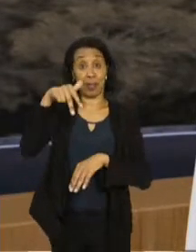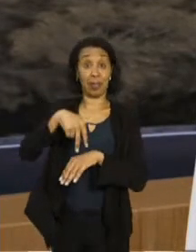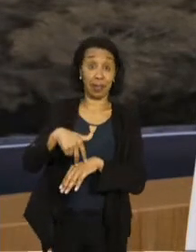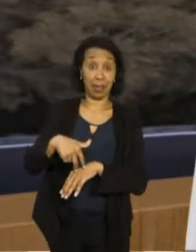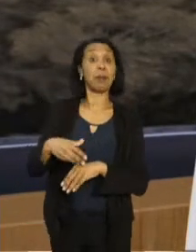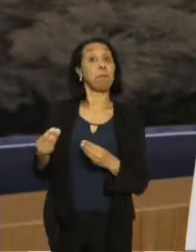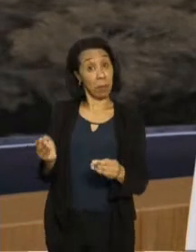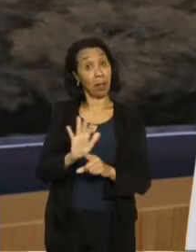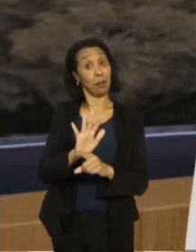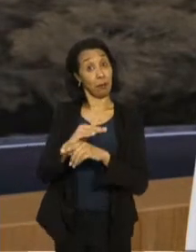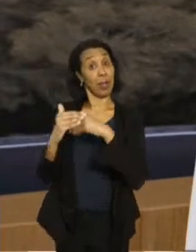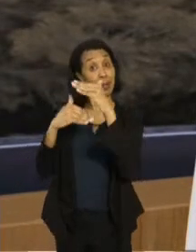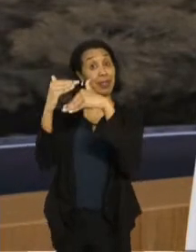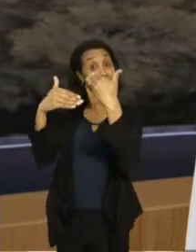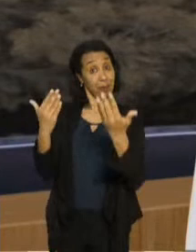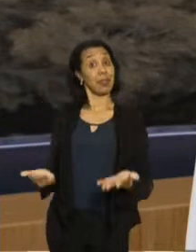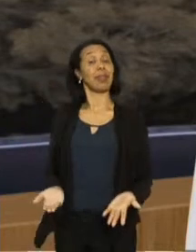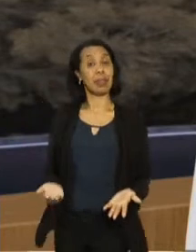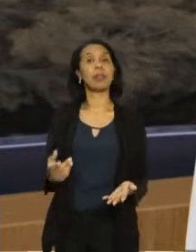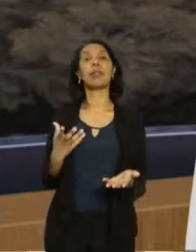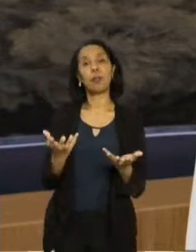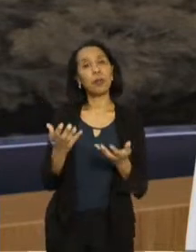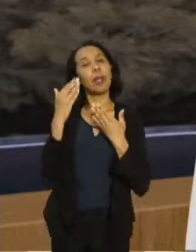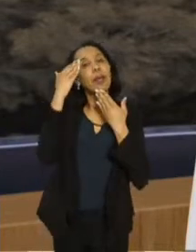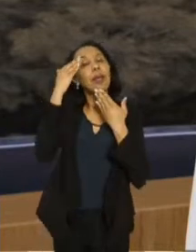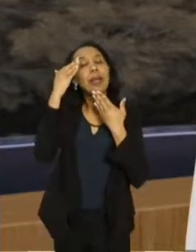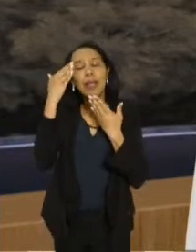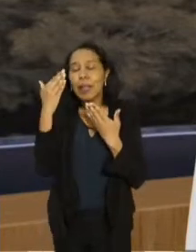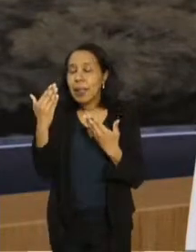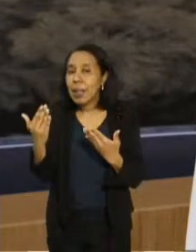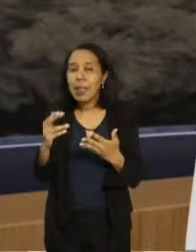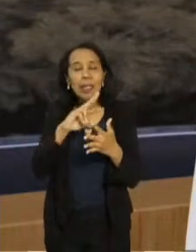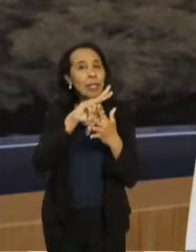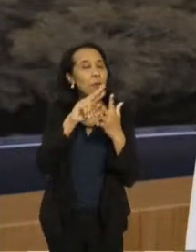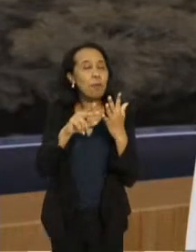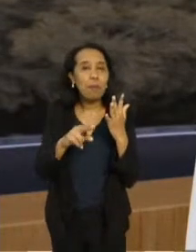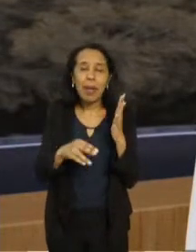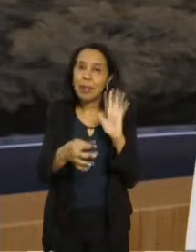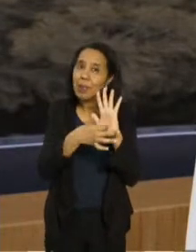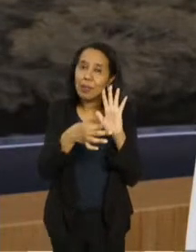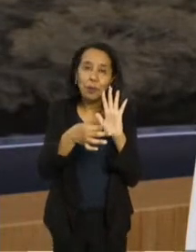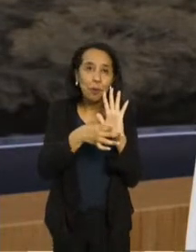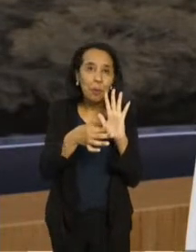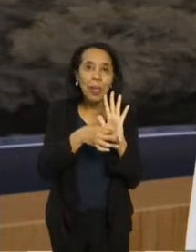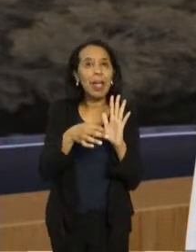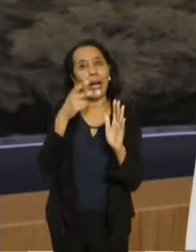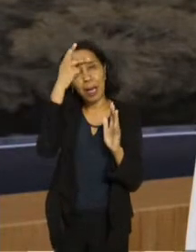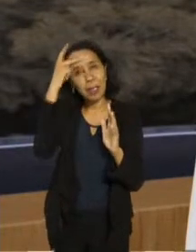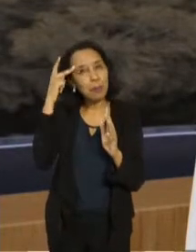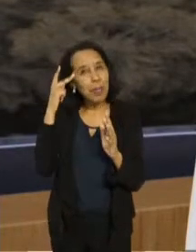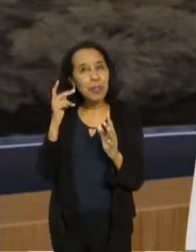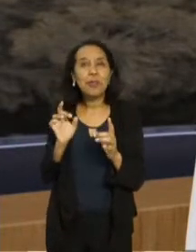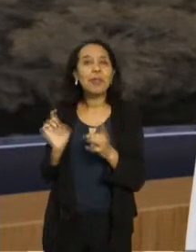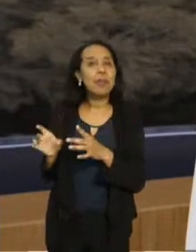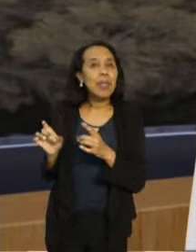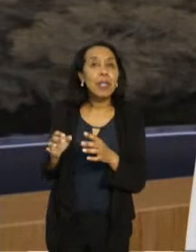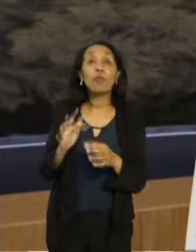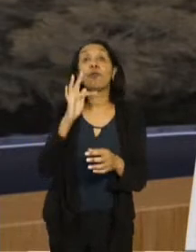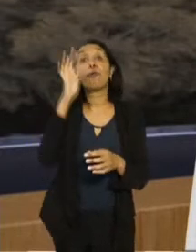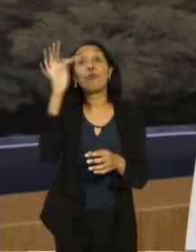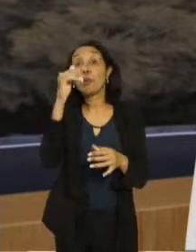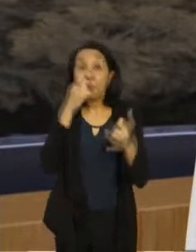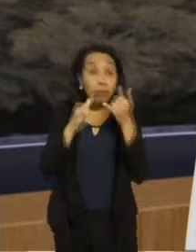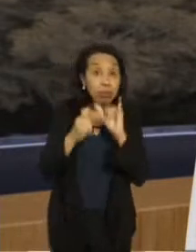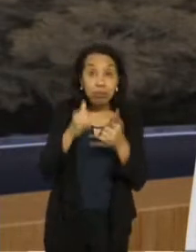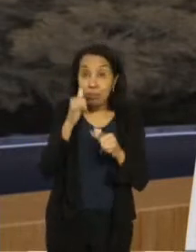avanços aconteçam. Com isso, eu queria agradecer, tem uma série de comentários aqui, especialistas falando sobre o futuro elétrico,